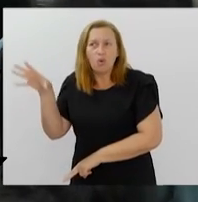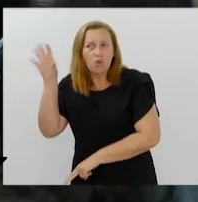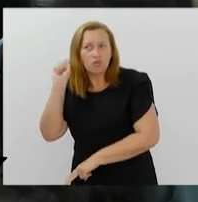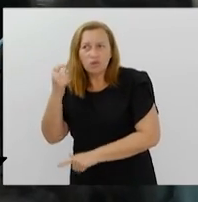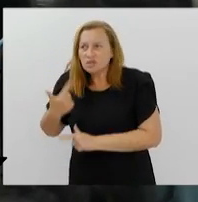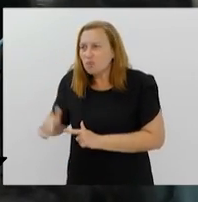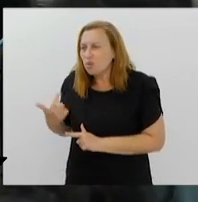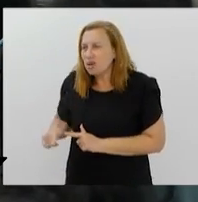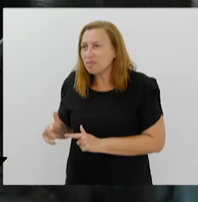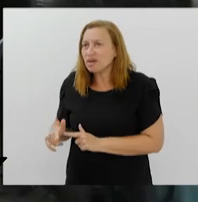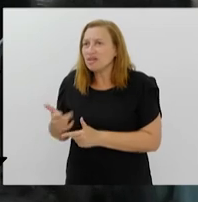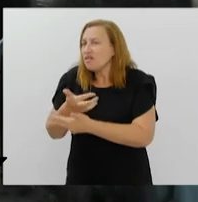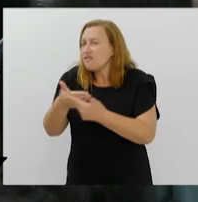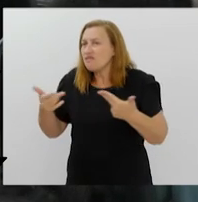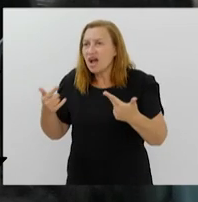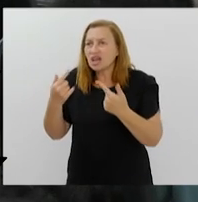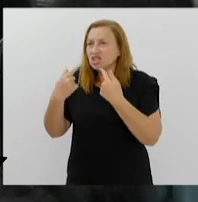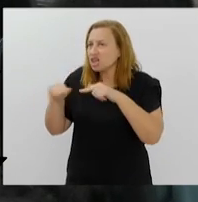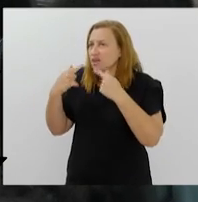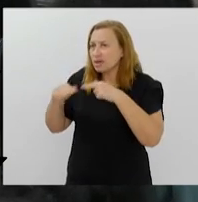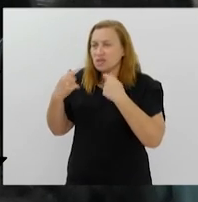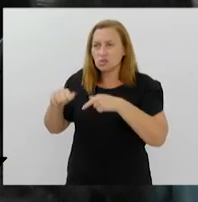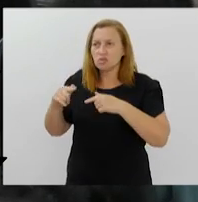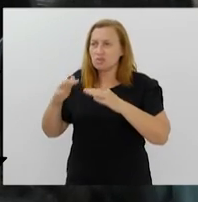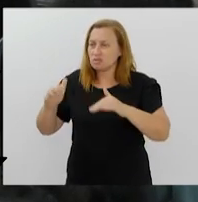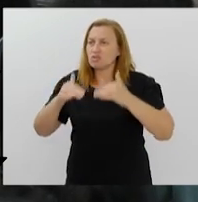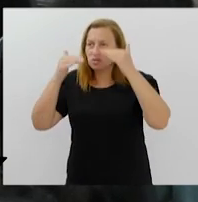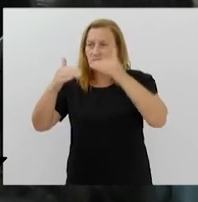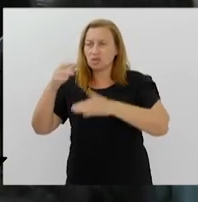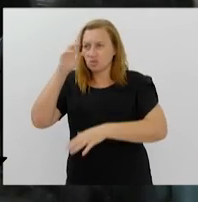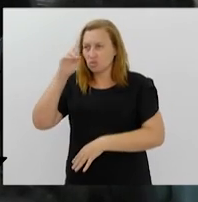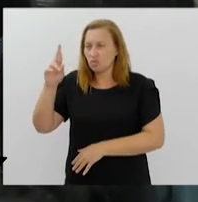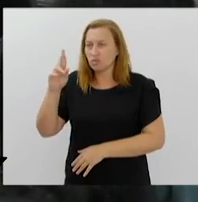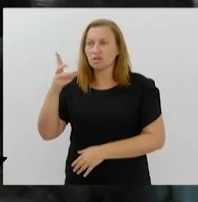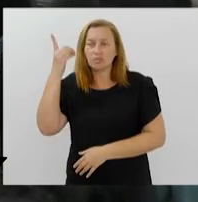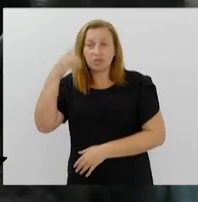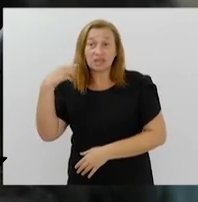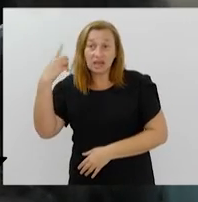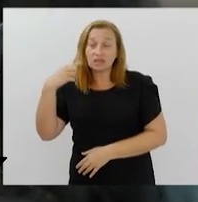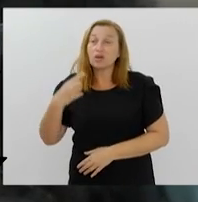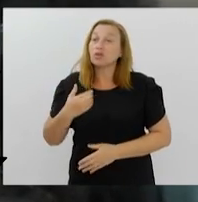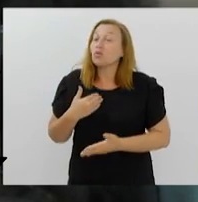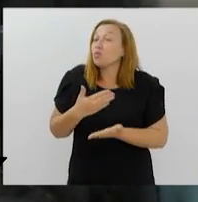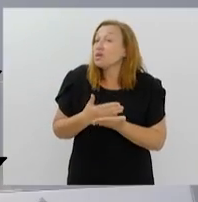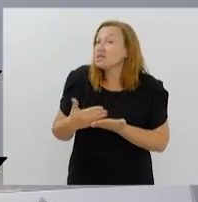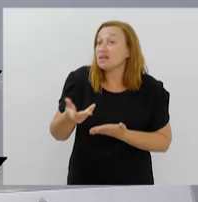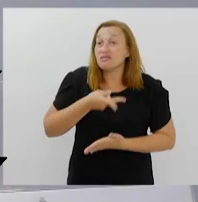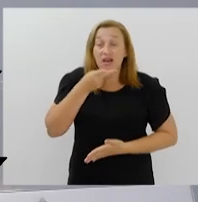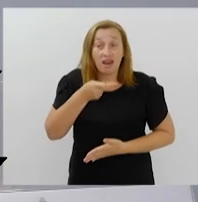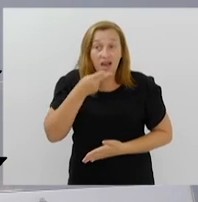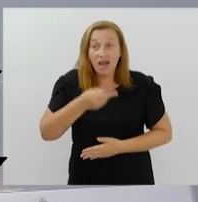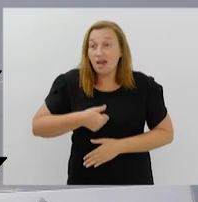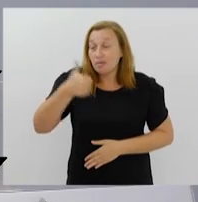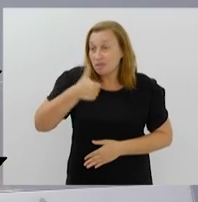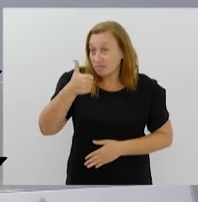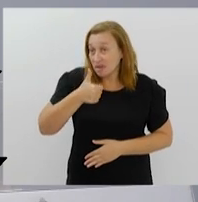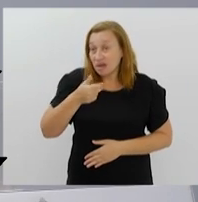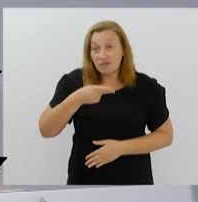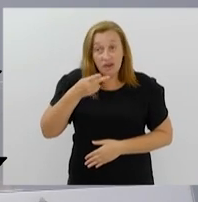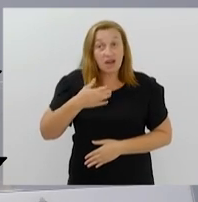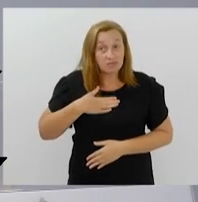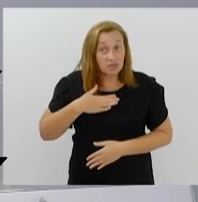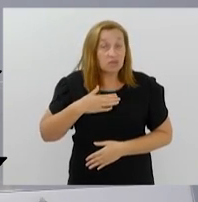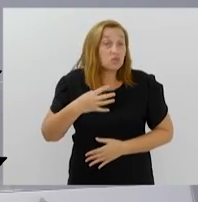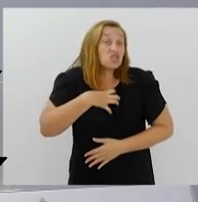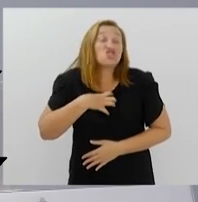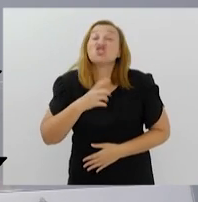tiveram reclamações V excelência inclusive assim que eu comecei aqui a falar a primeira explanação minha foi no